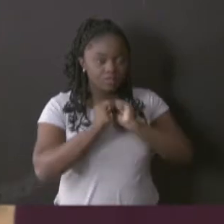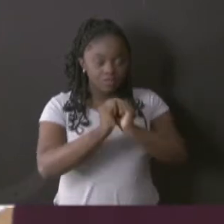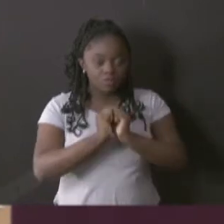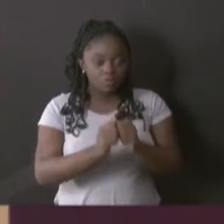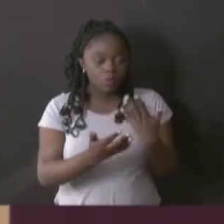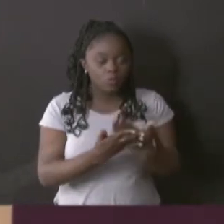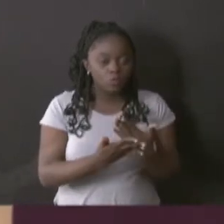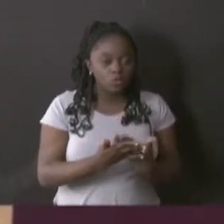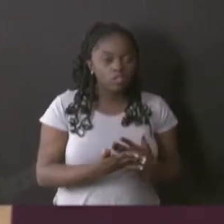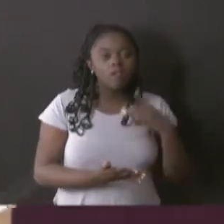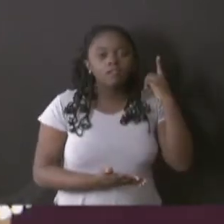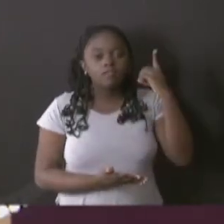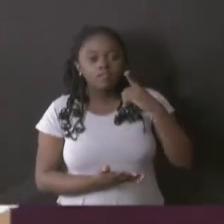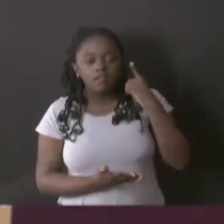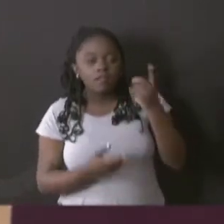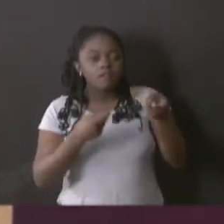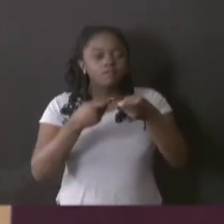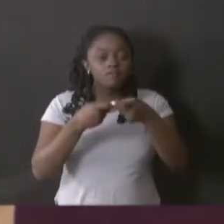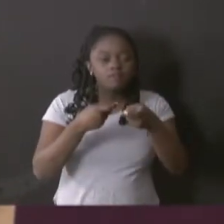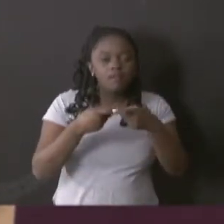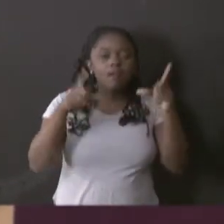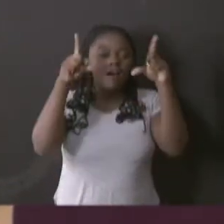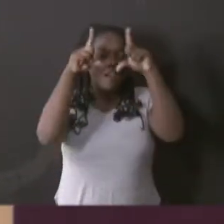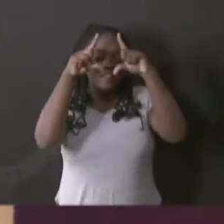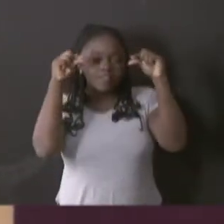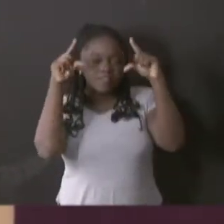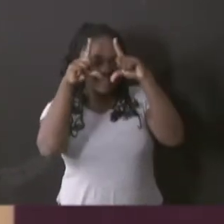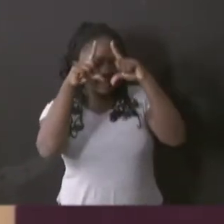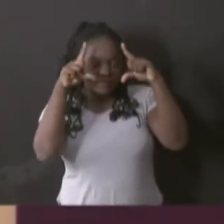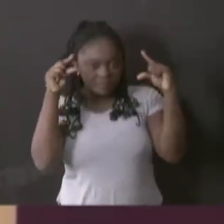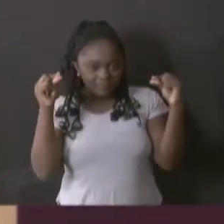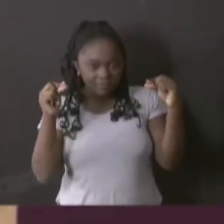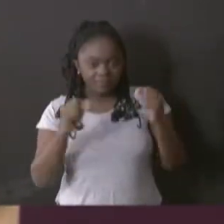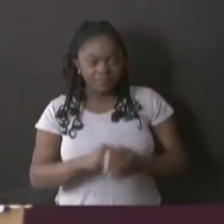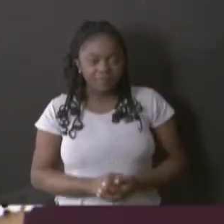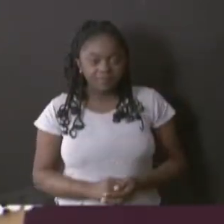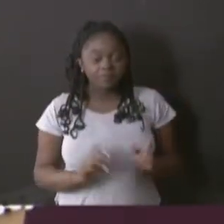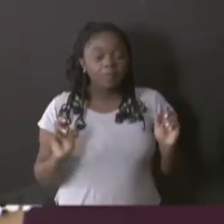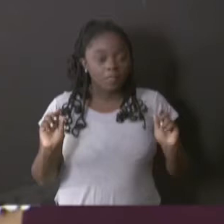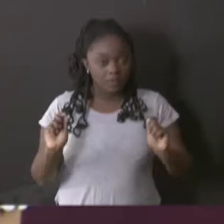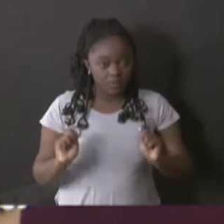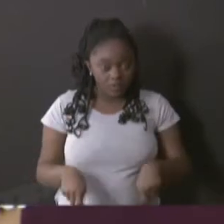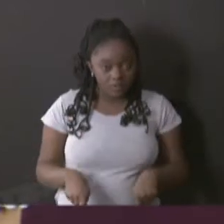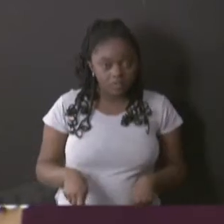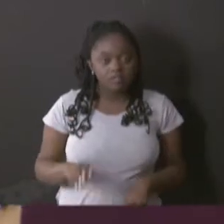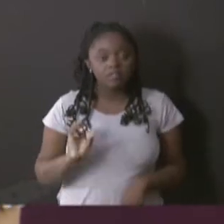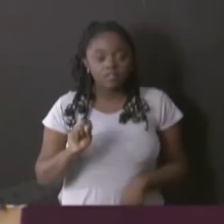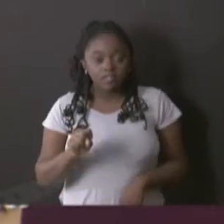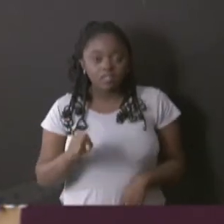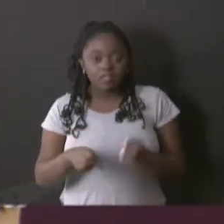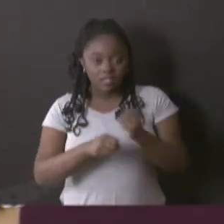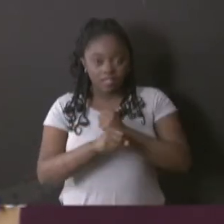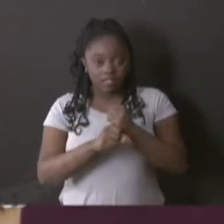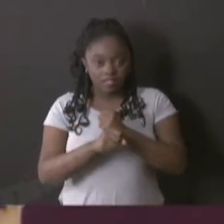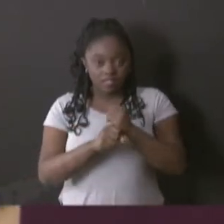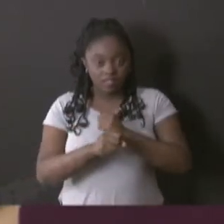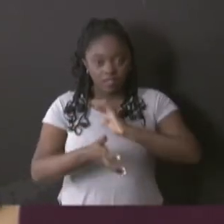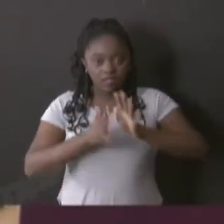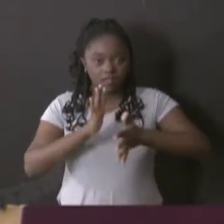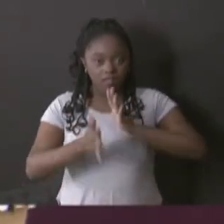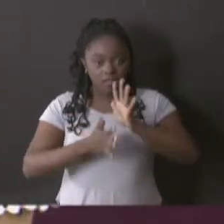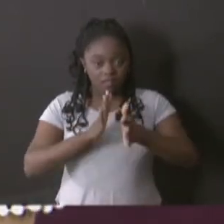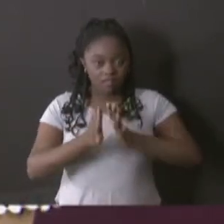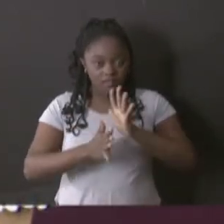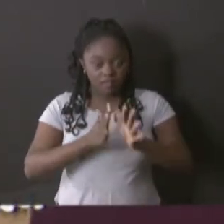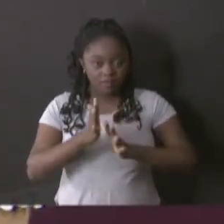de direito, de medicina, de enfermagem. Isso é possível, né? Assim, esse ano a Libras